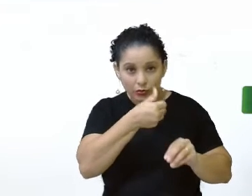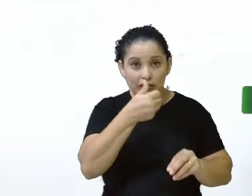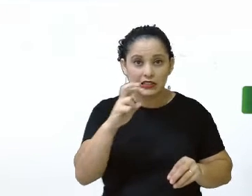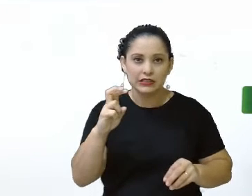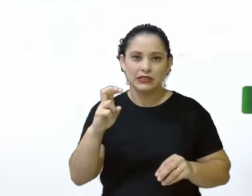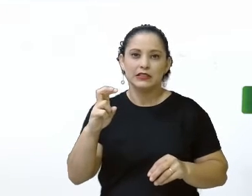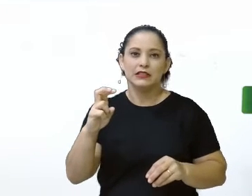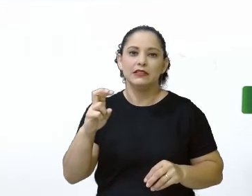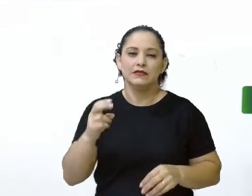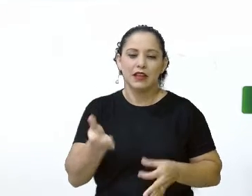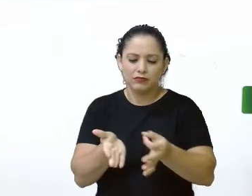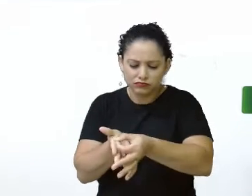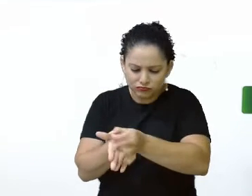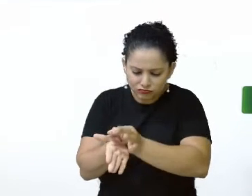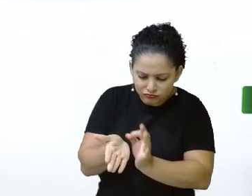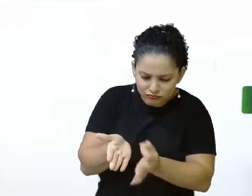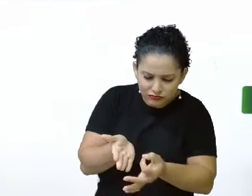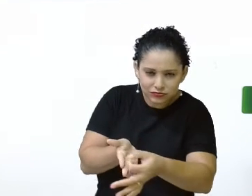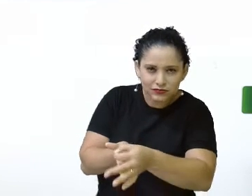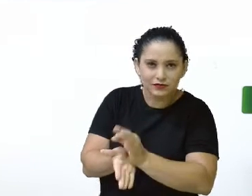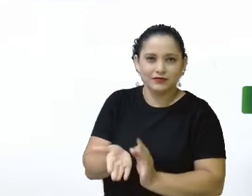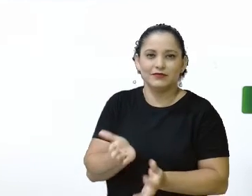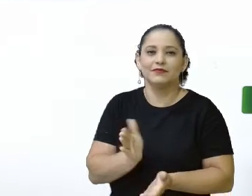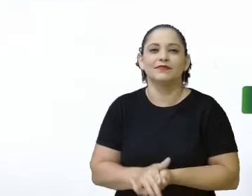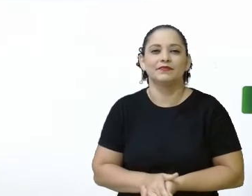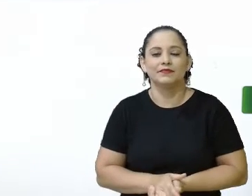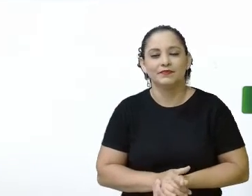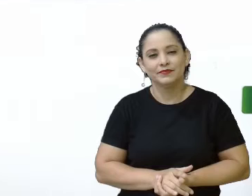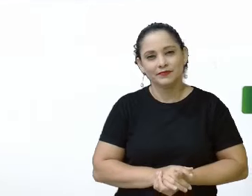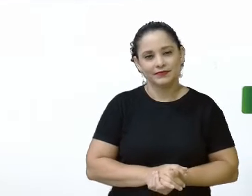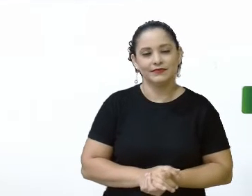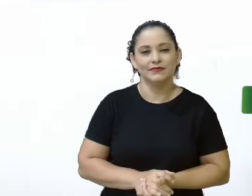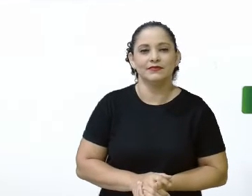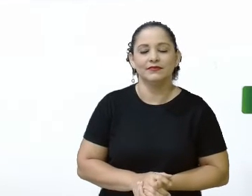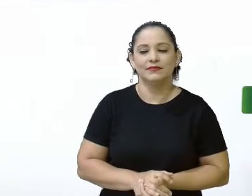7, 8, 9, 10,